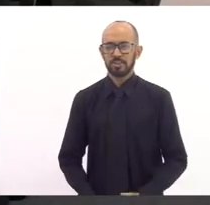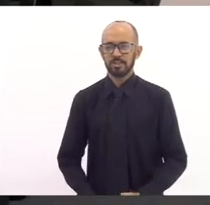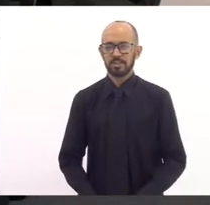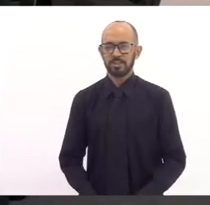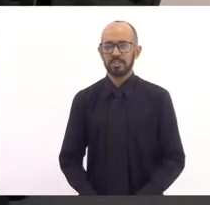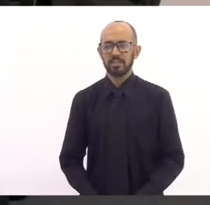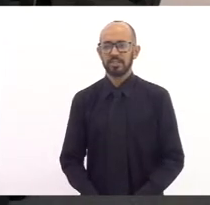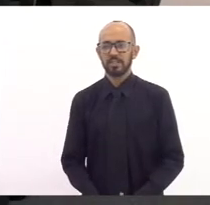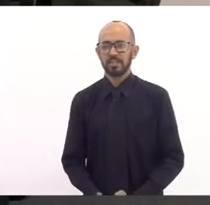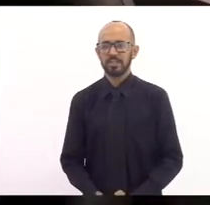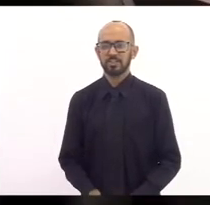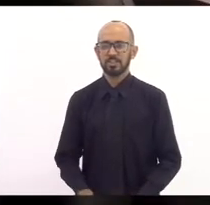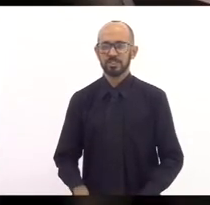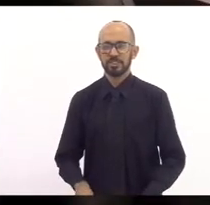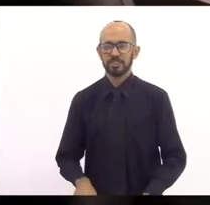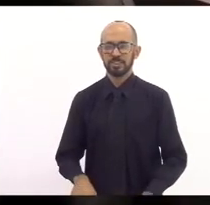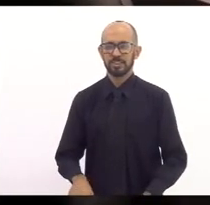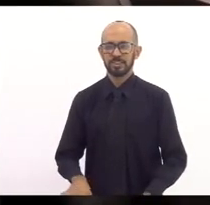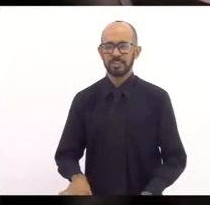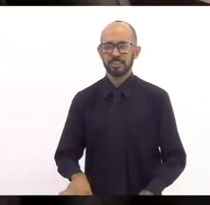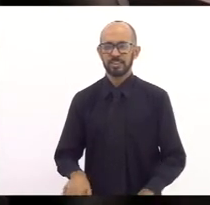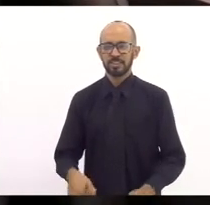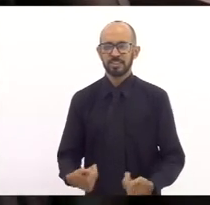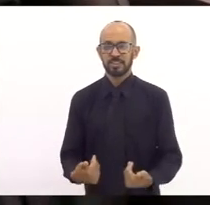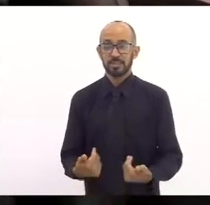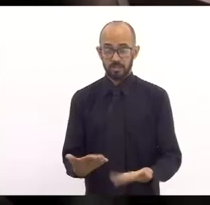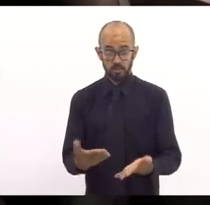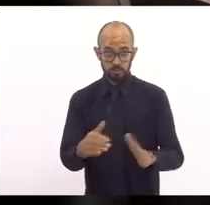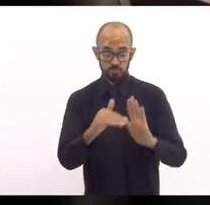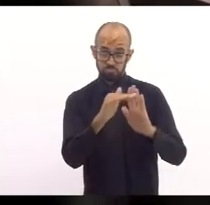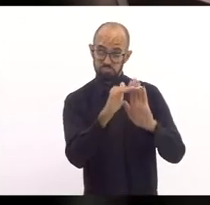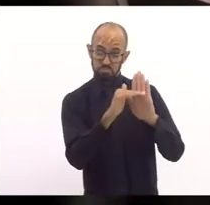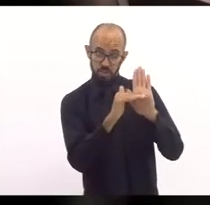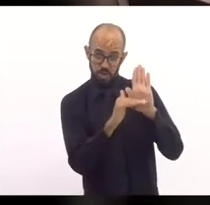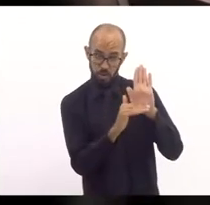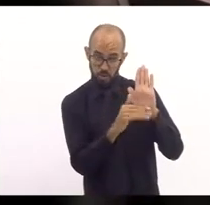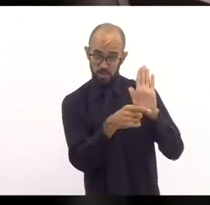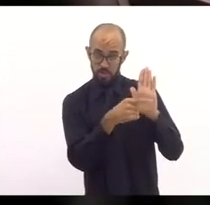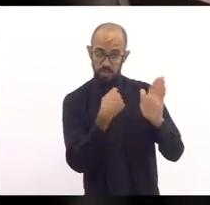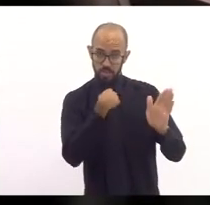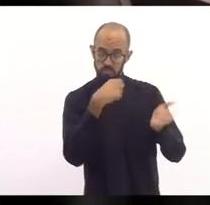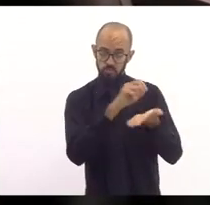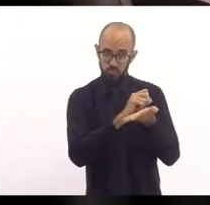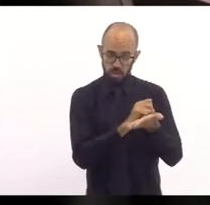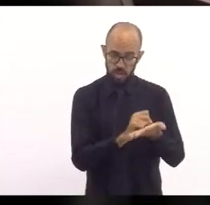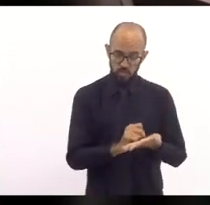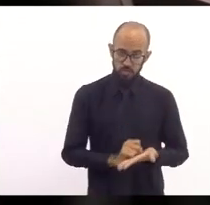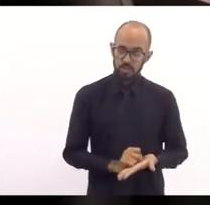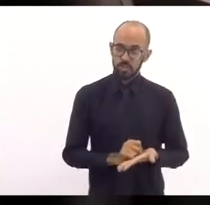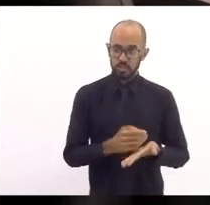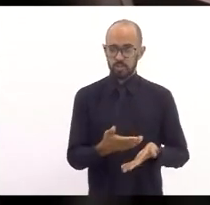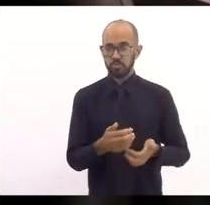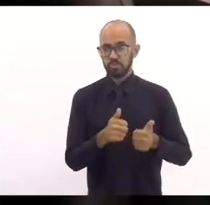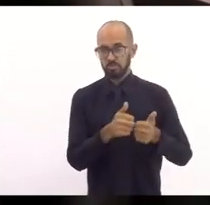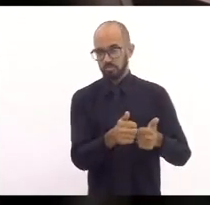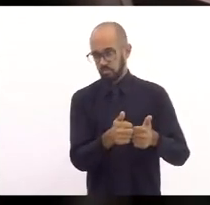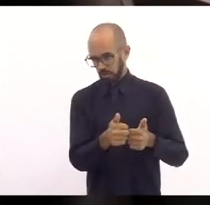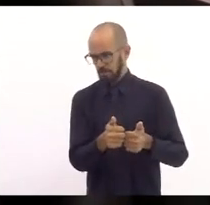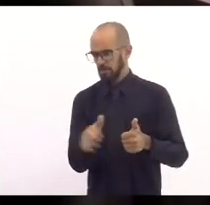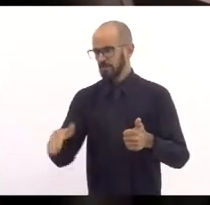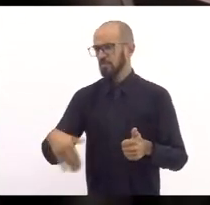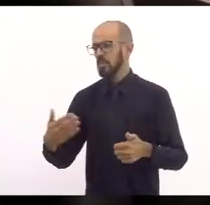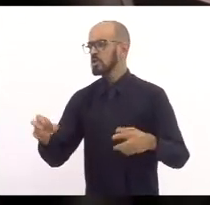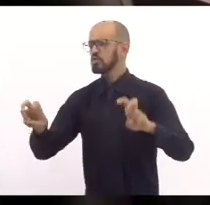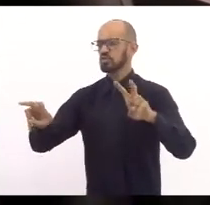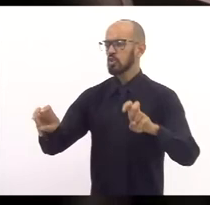Bom, ok. A primeira, seguindo pela ordem, na medida em que eu fui registrando aqui, quanto à